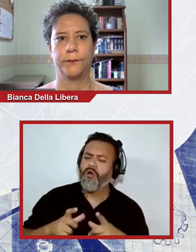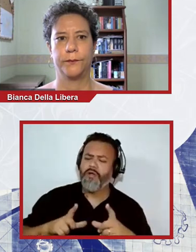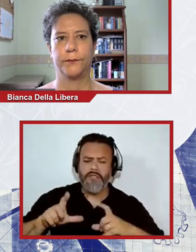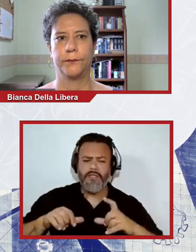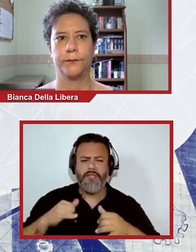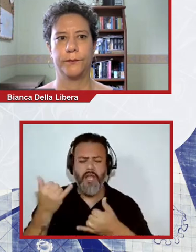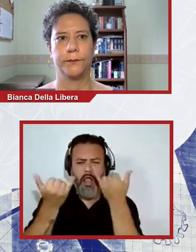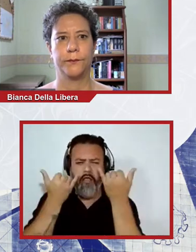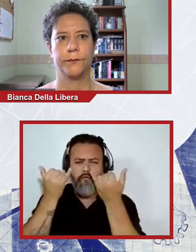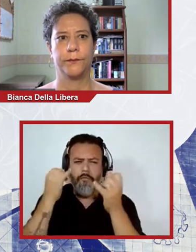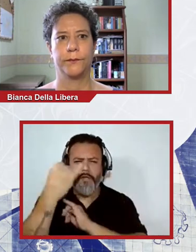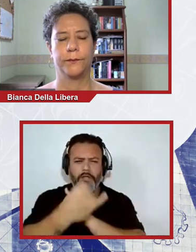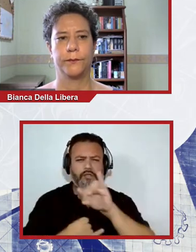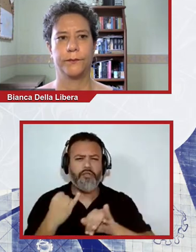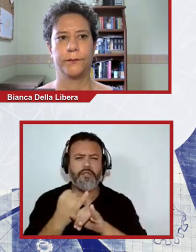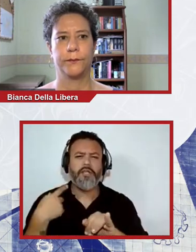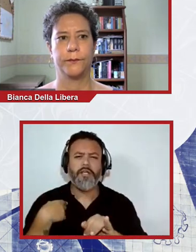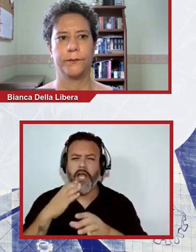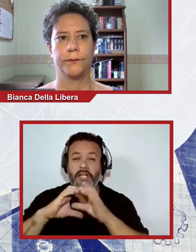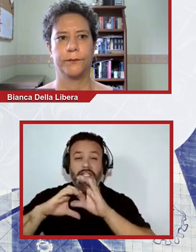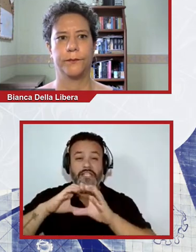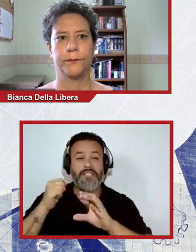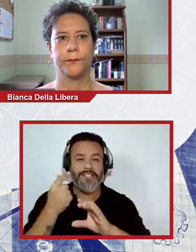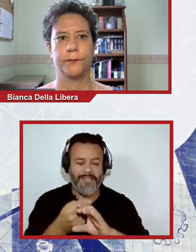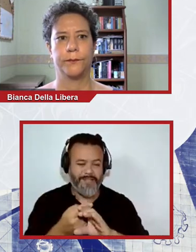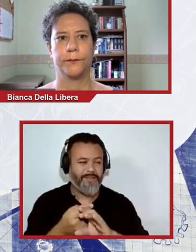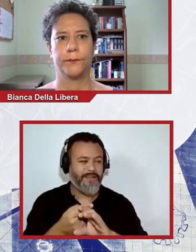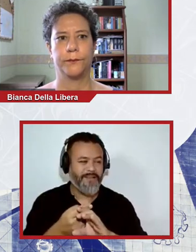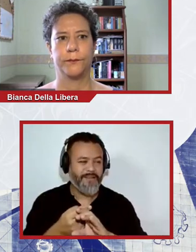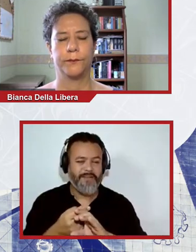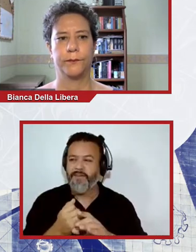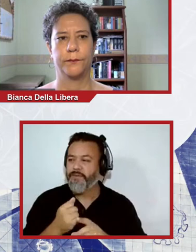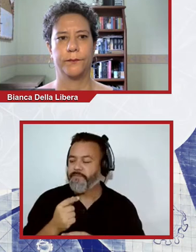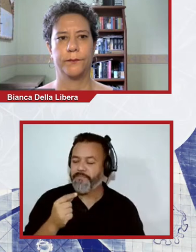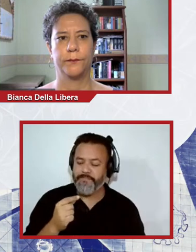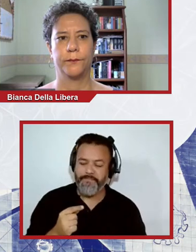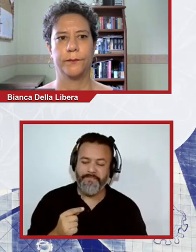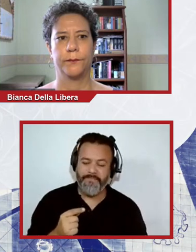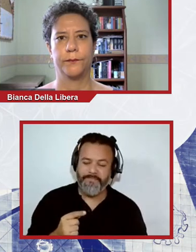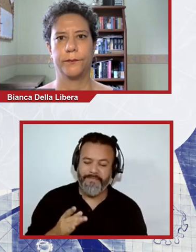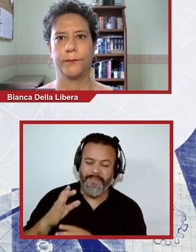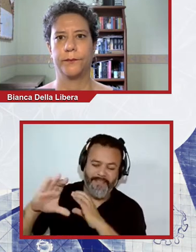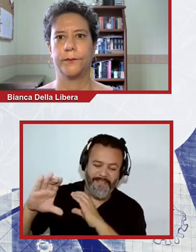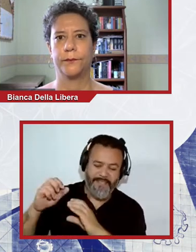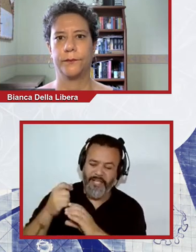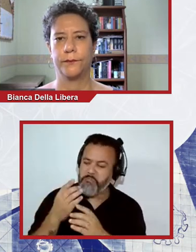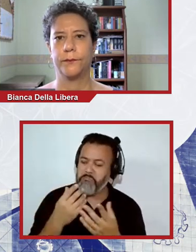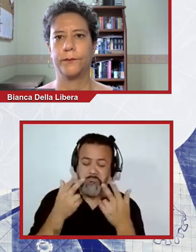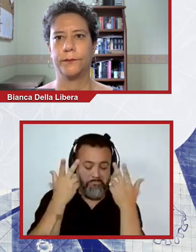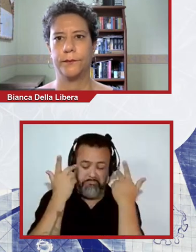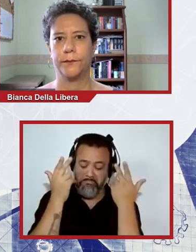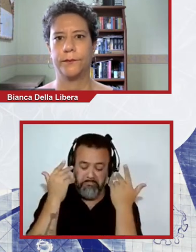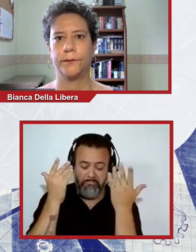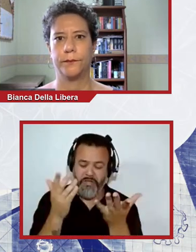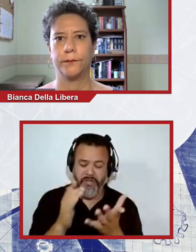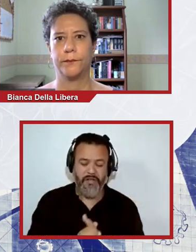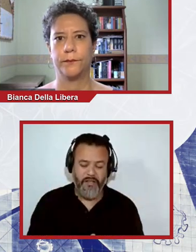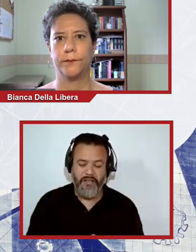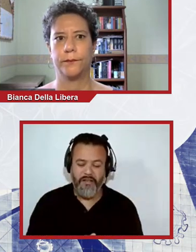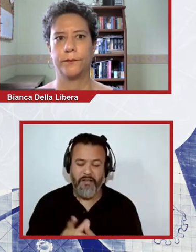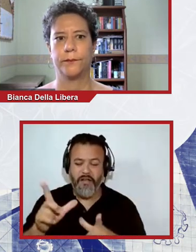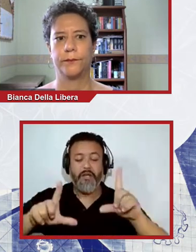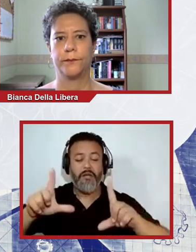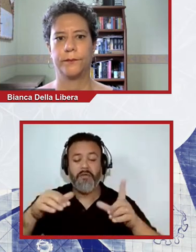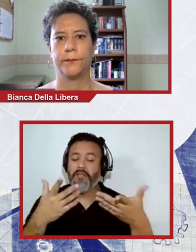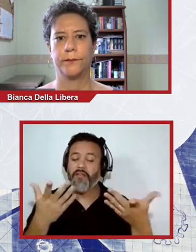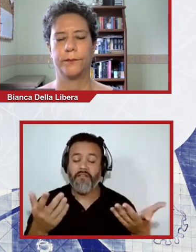ela consegue dialogar através dos mecanismos de comunicação comum, como, por exemplo, a Margarete cega